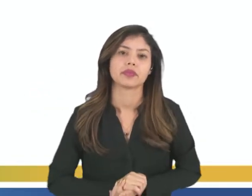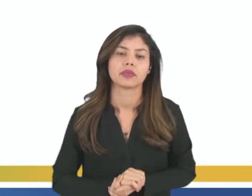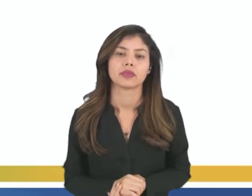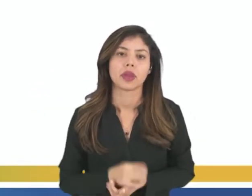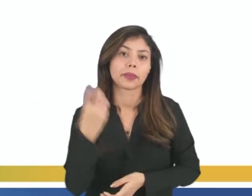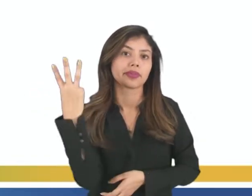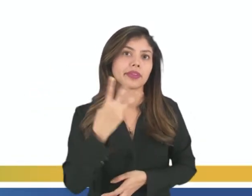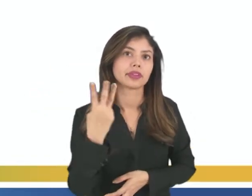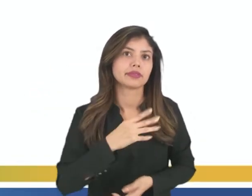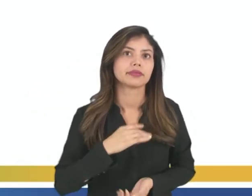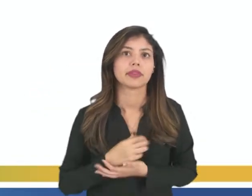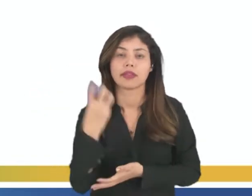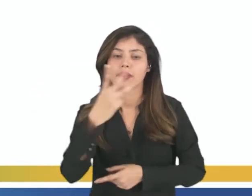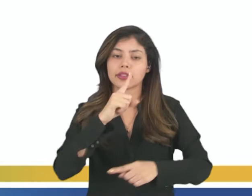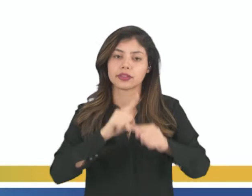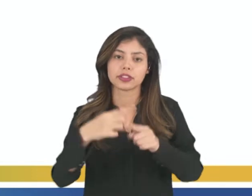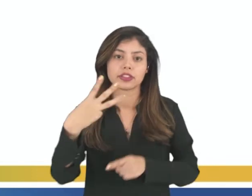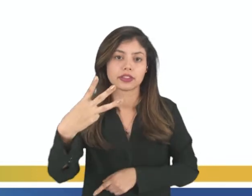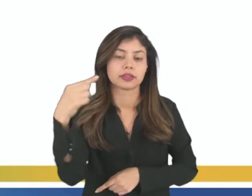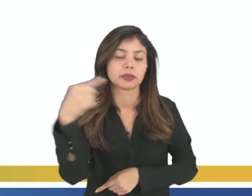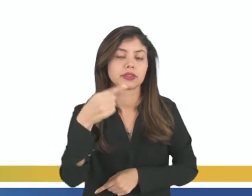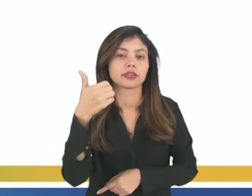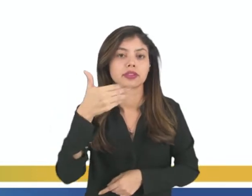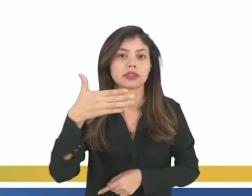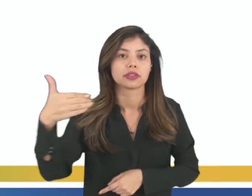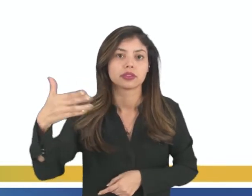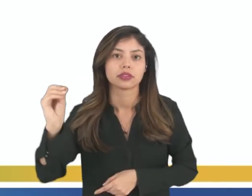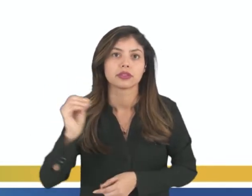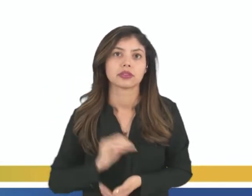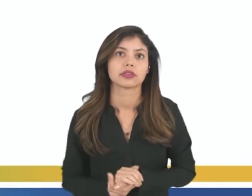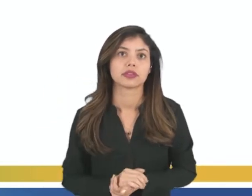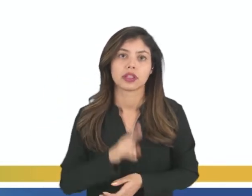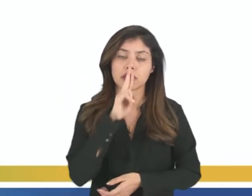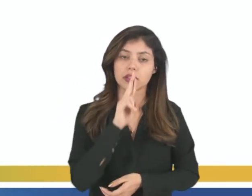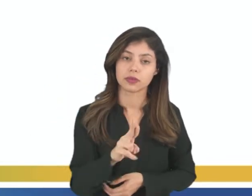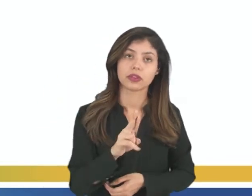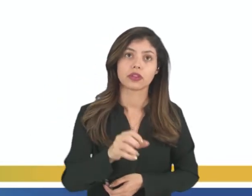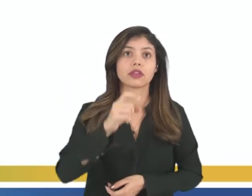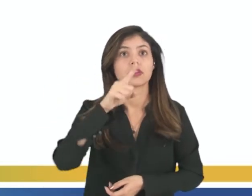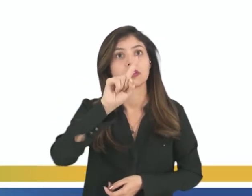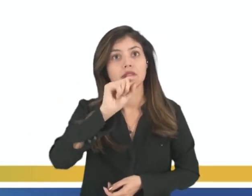por 3. Então, 3 vezes menos 110, teremos o valor de menos